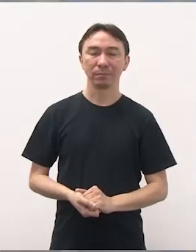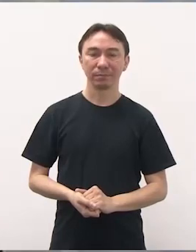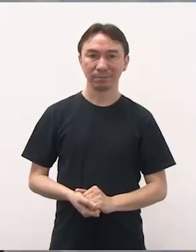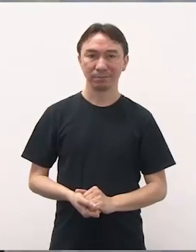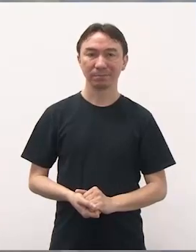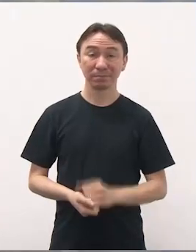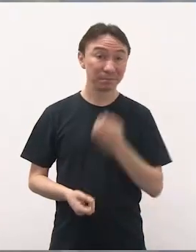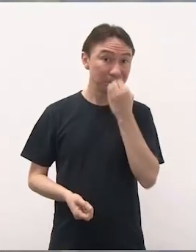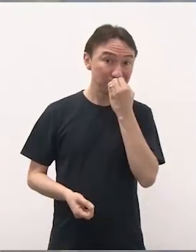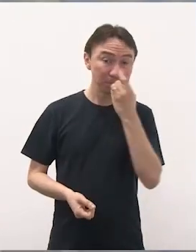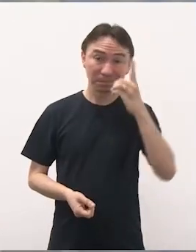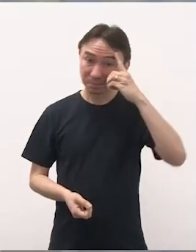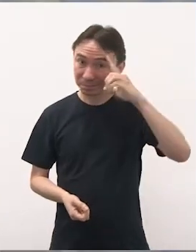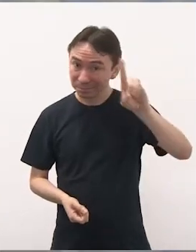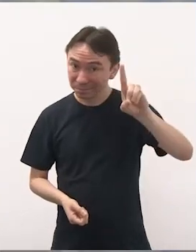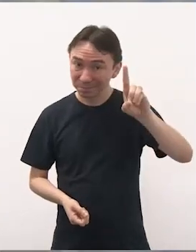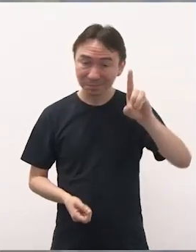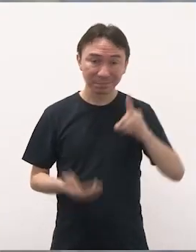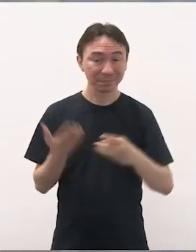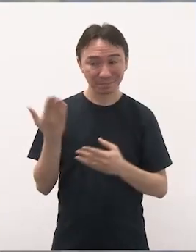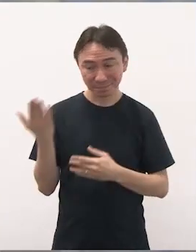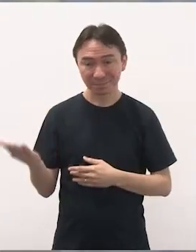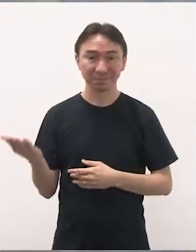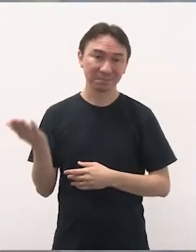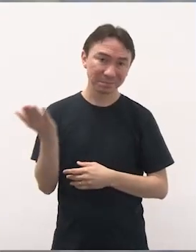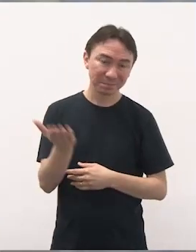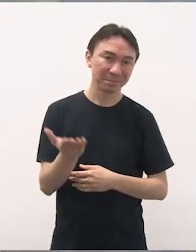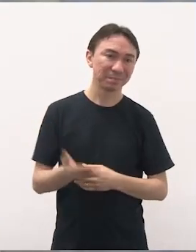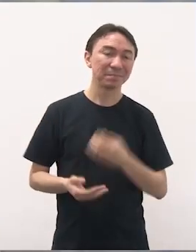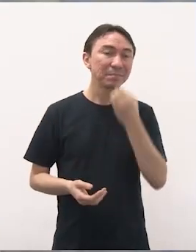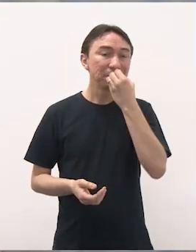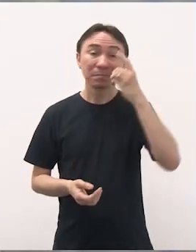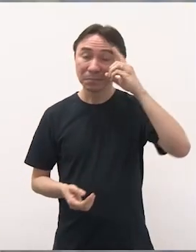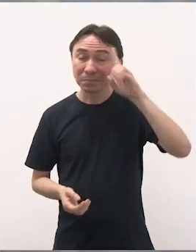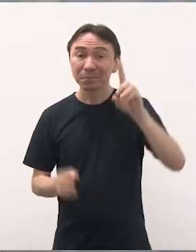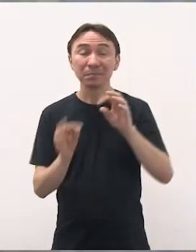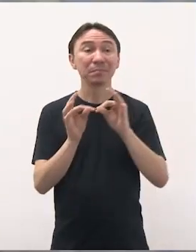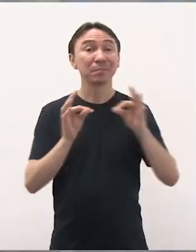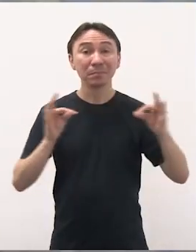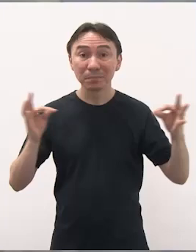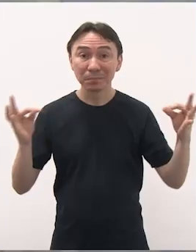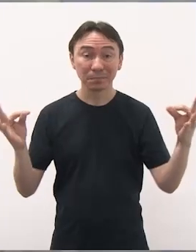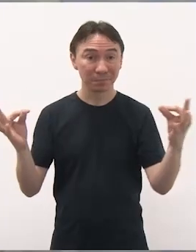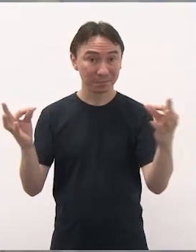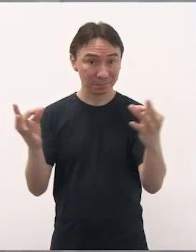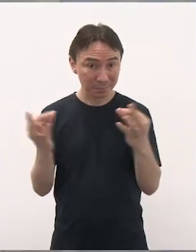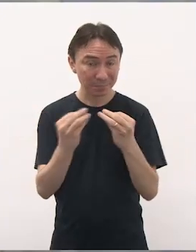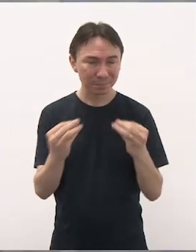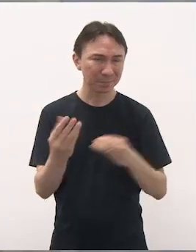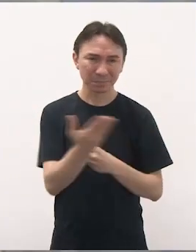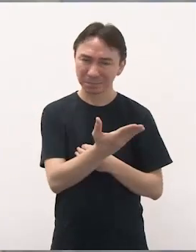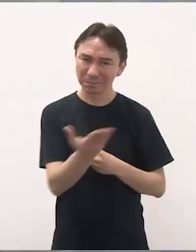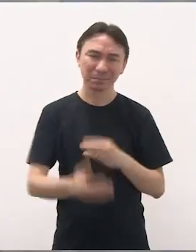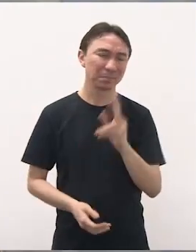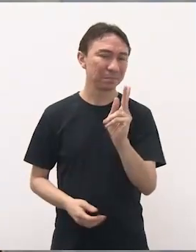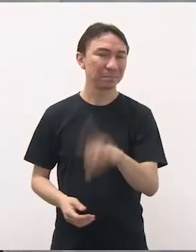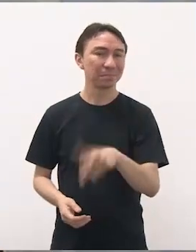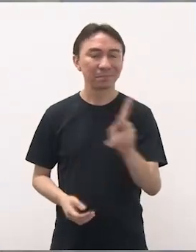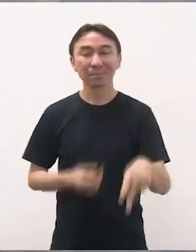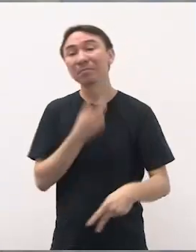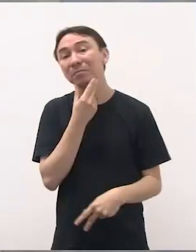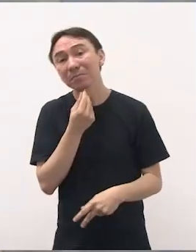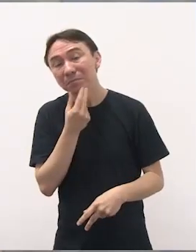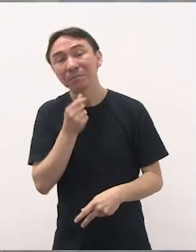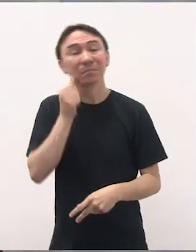Ok, bom dia, Anderson, bom dia, Ilana, bom dia, professor Marcelo, e bom dia a todas educadoras, educadores